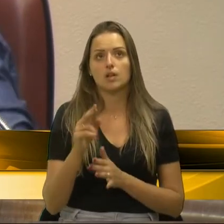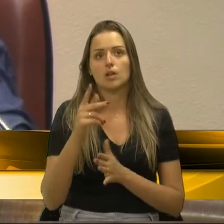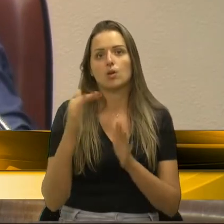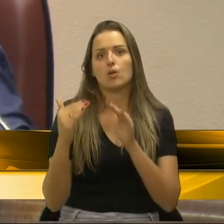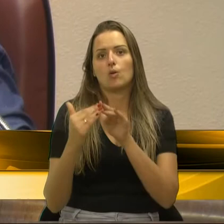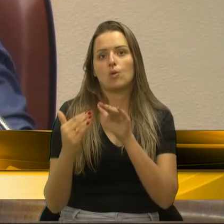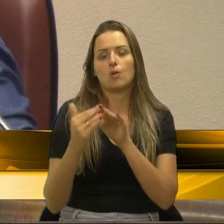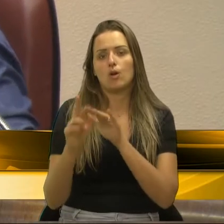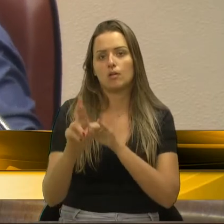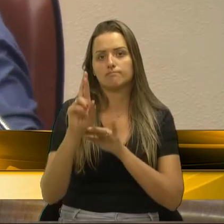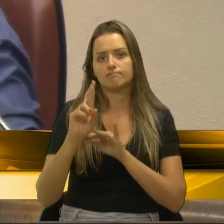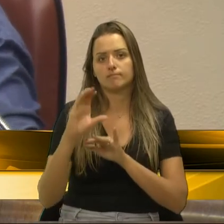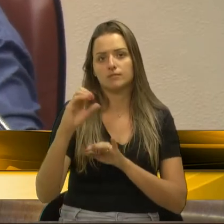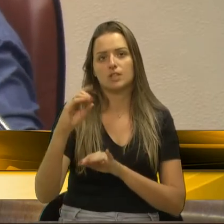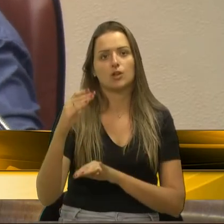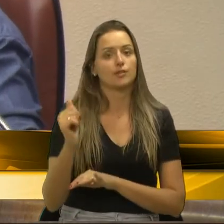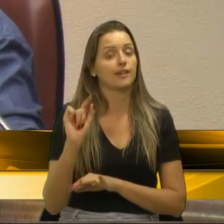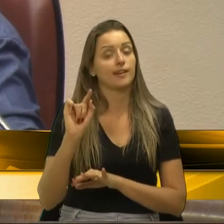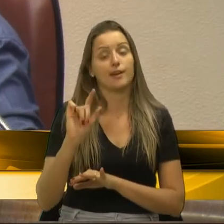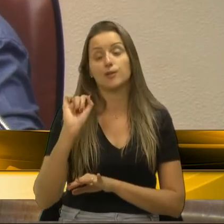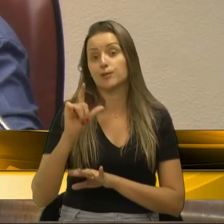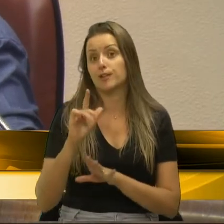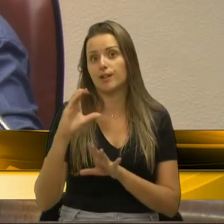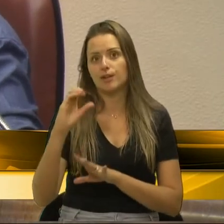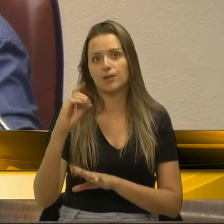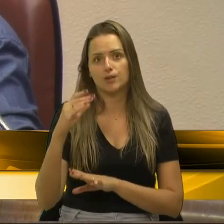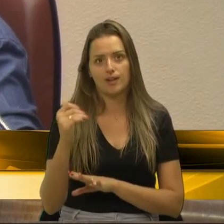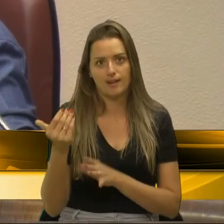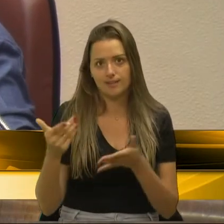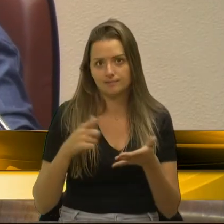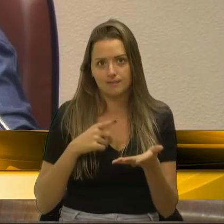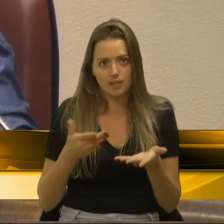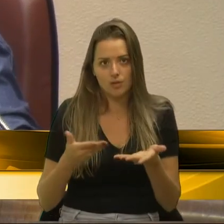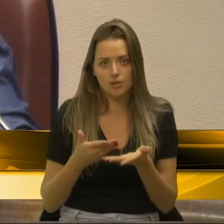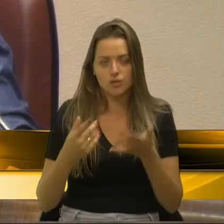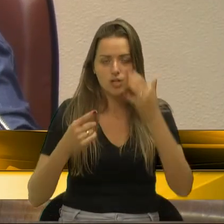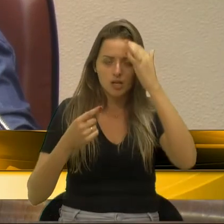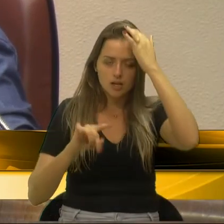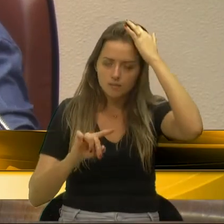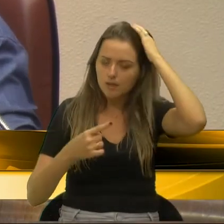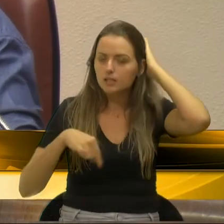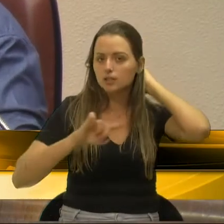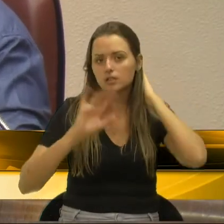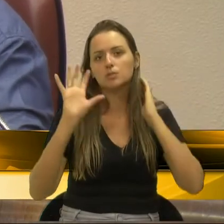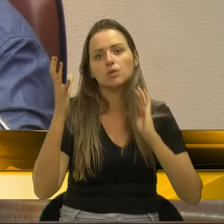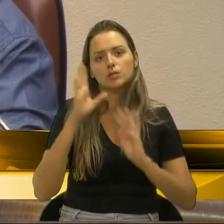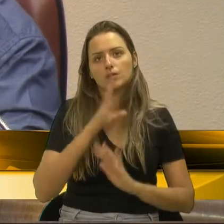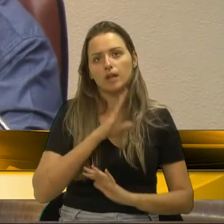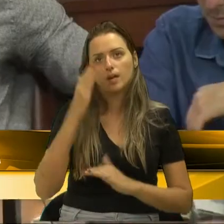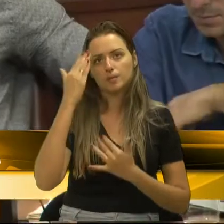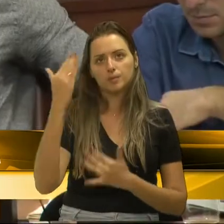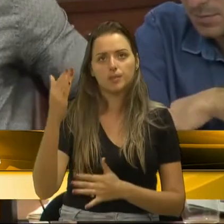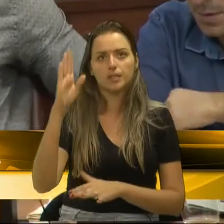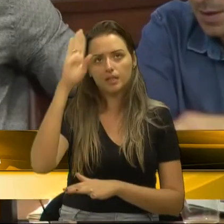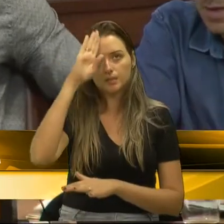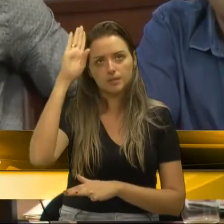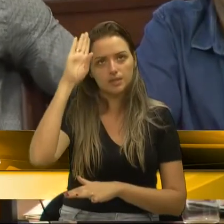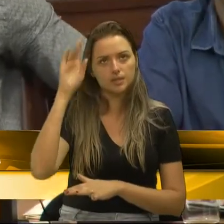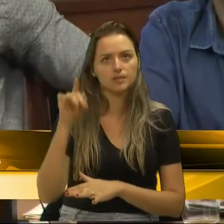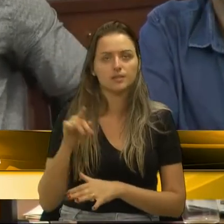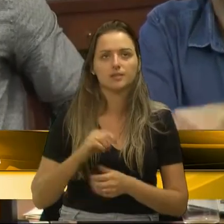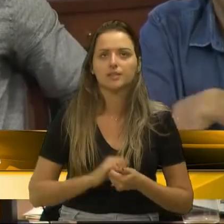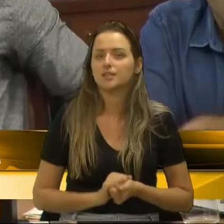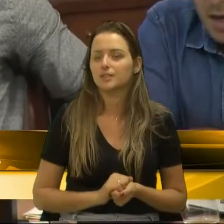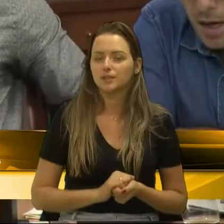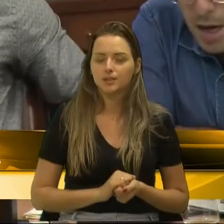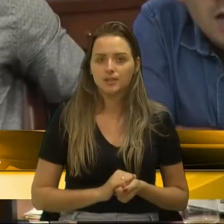porque infelizmente é o que temos no momento. Mas nós vamos sim tratar de imediato isso. Muito obrigado, vereador. Beleza, obrigado, vereador Bressan. Eu